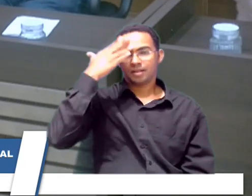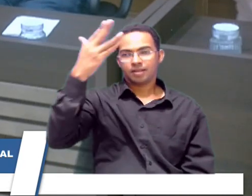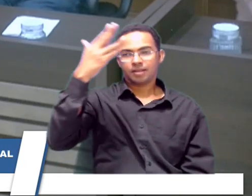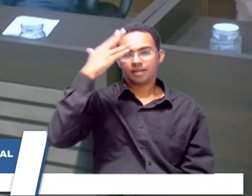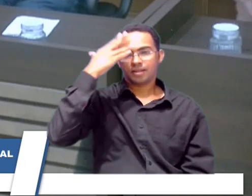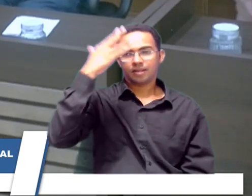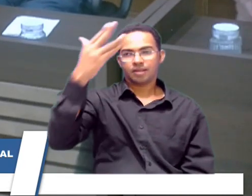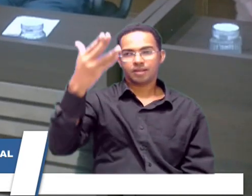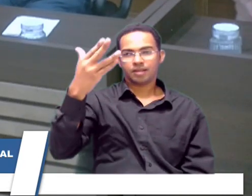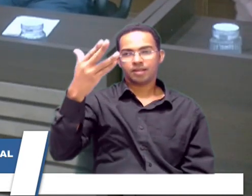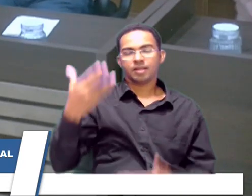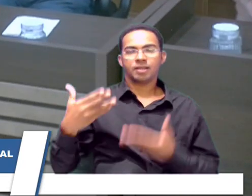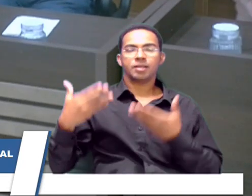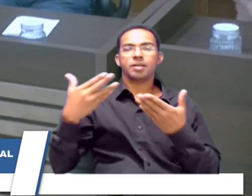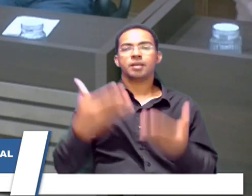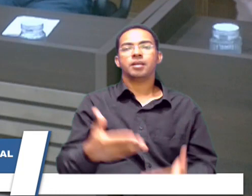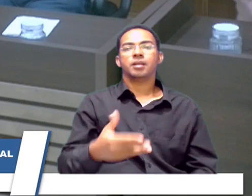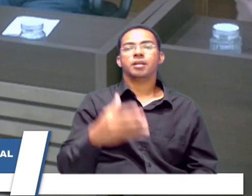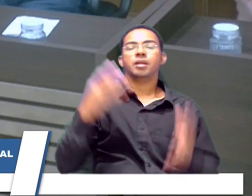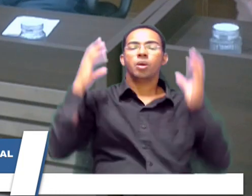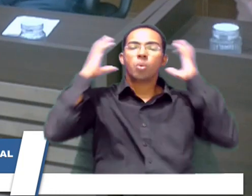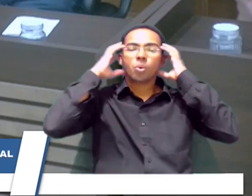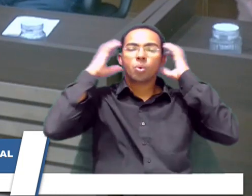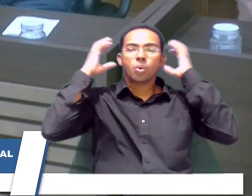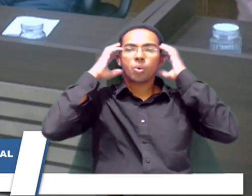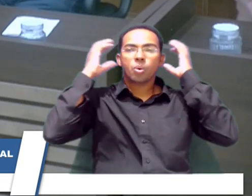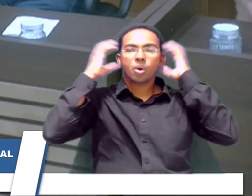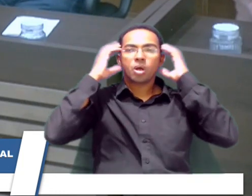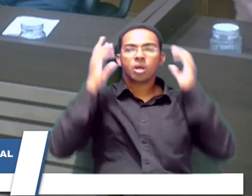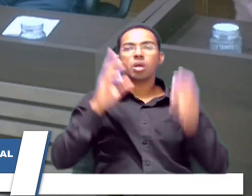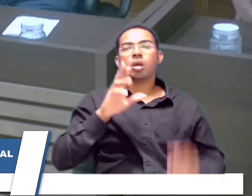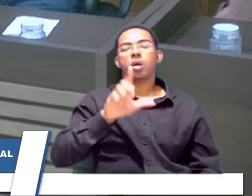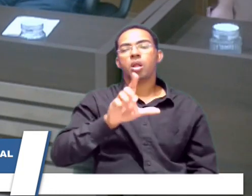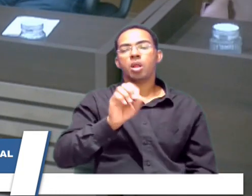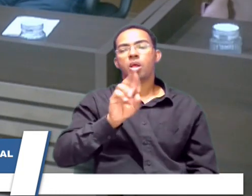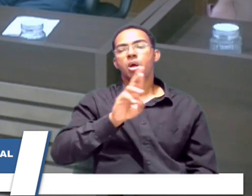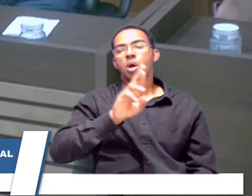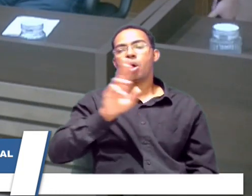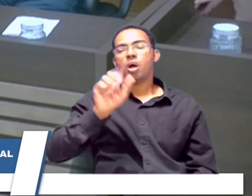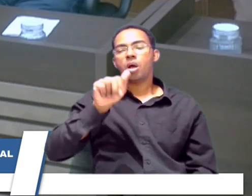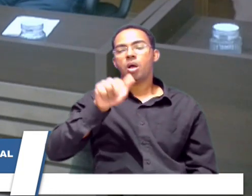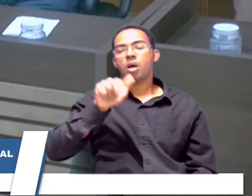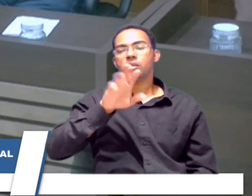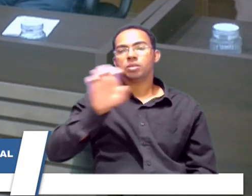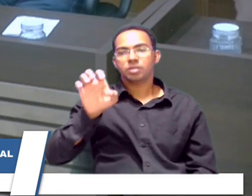Eu queria chamar a fonoaudióloga Lohane, por favor.